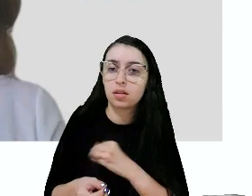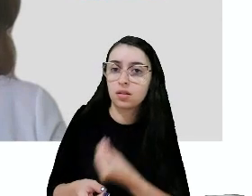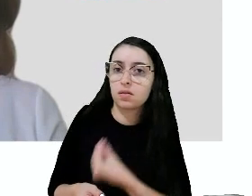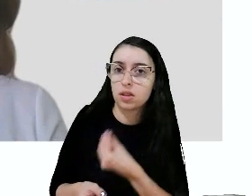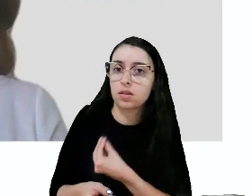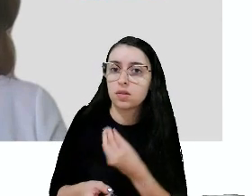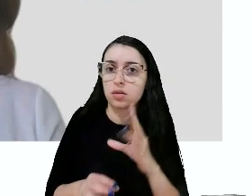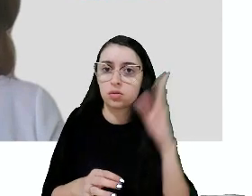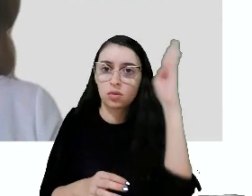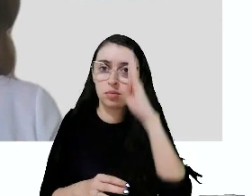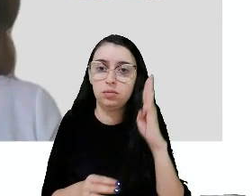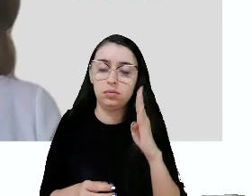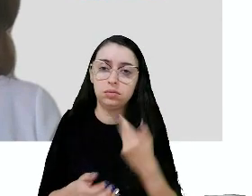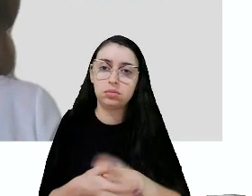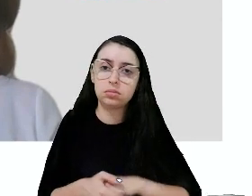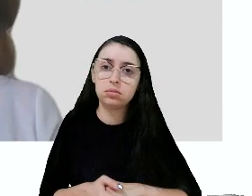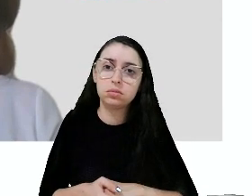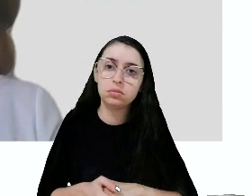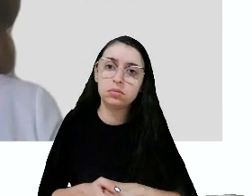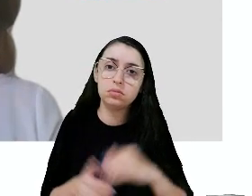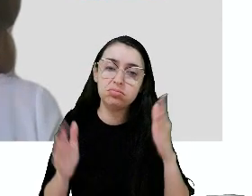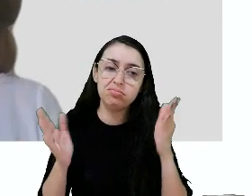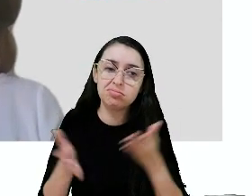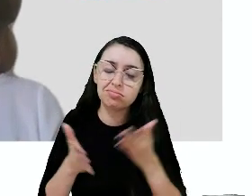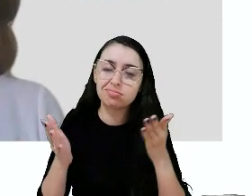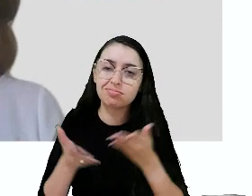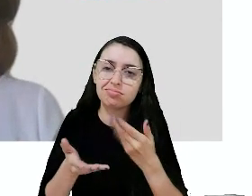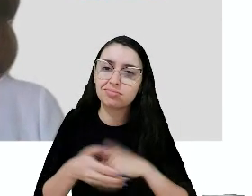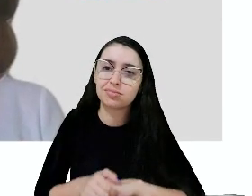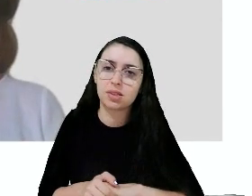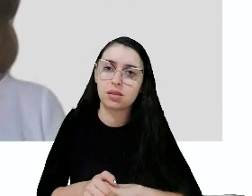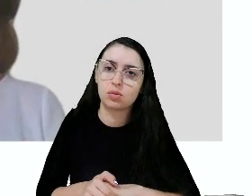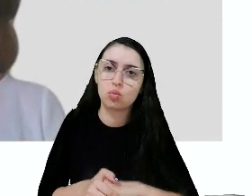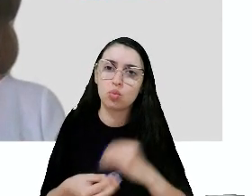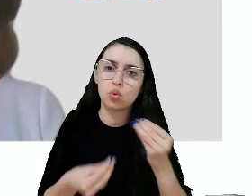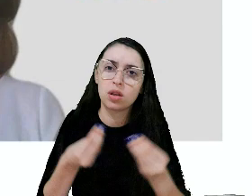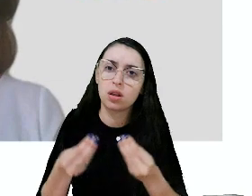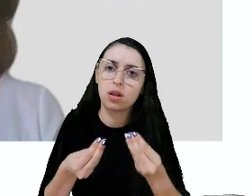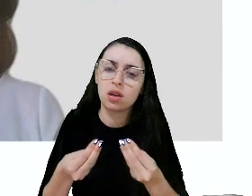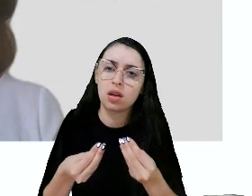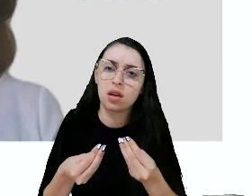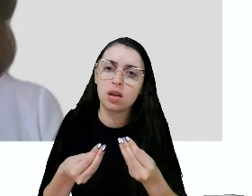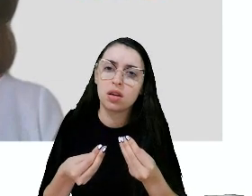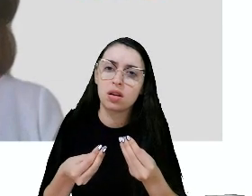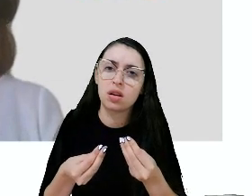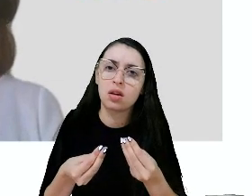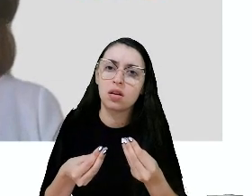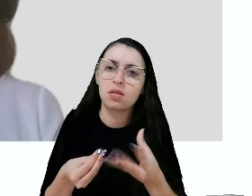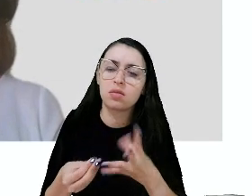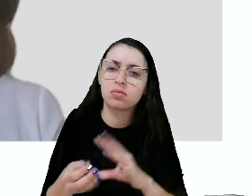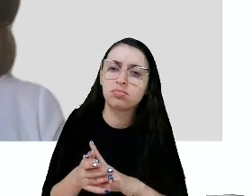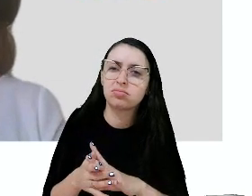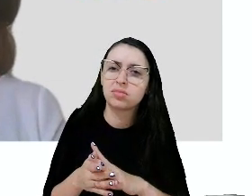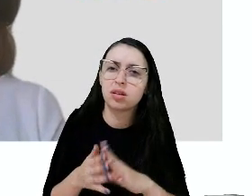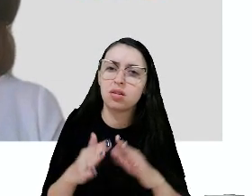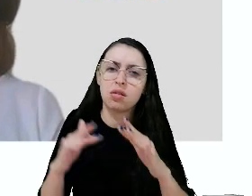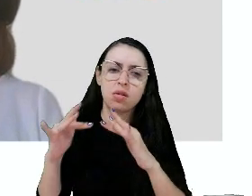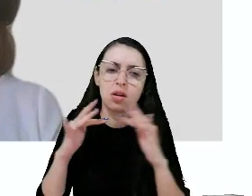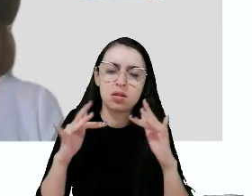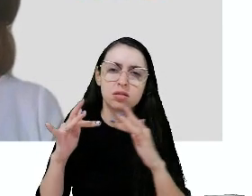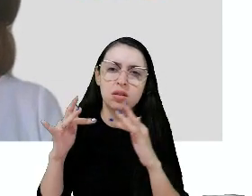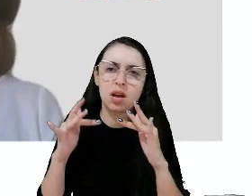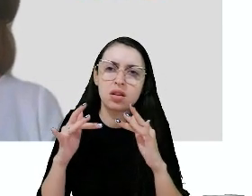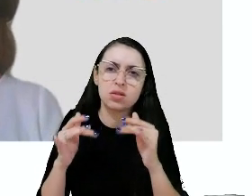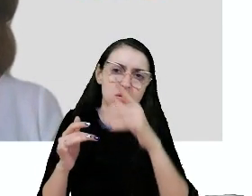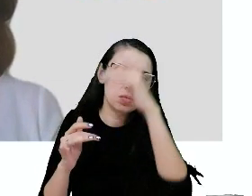está parecendo uma distopia, e esse momento do que houve em relação a essa menina por parte de algumas